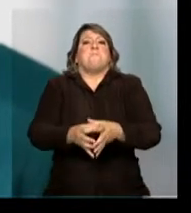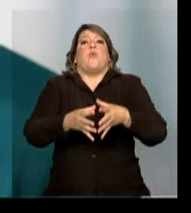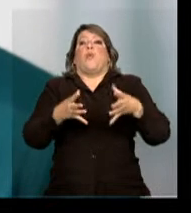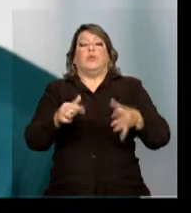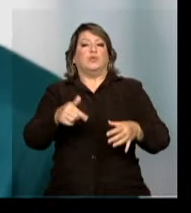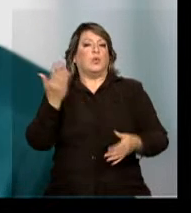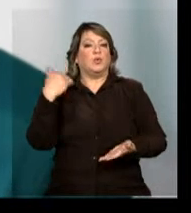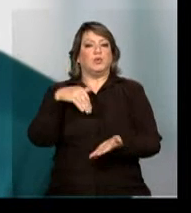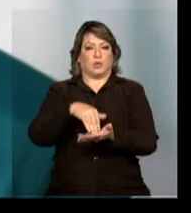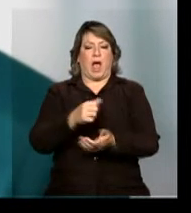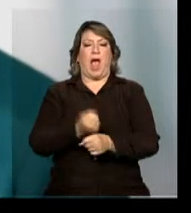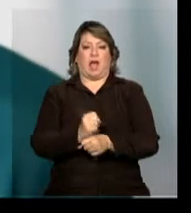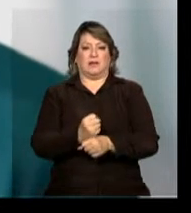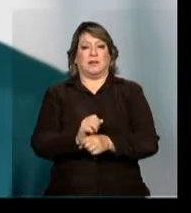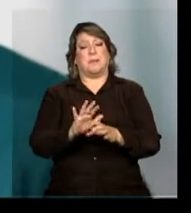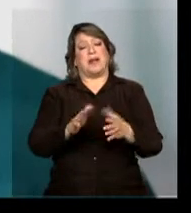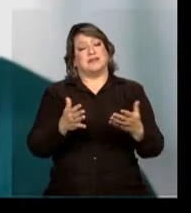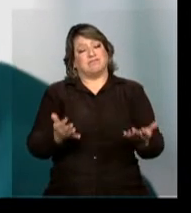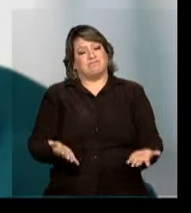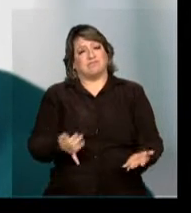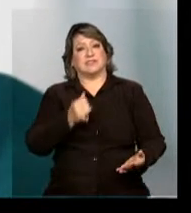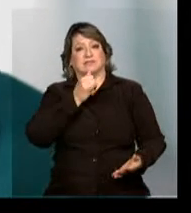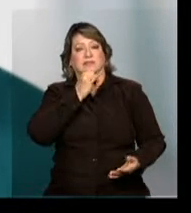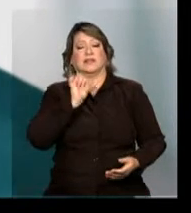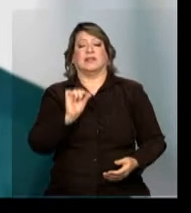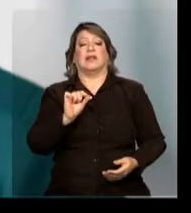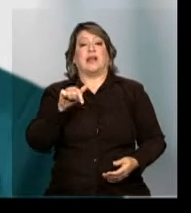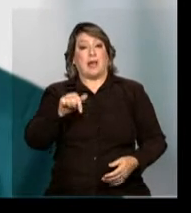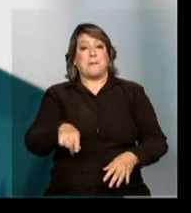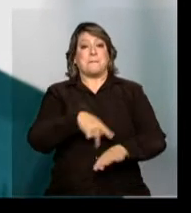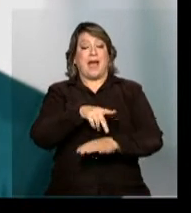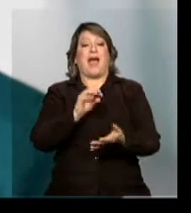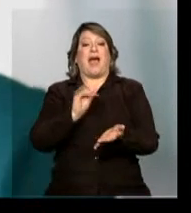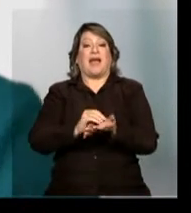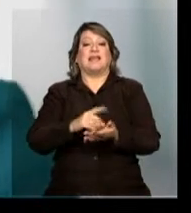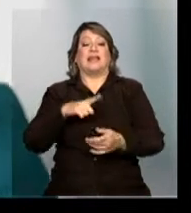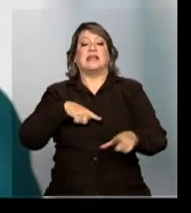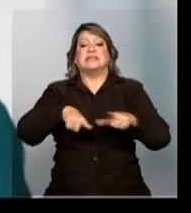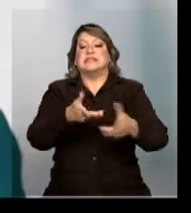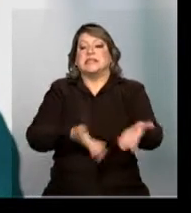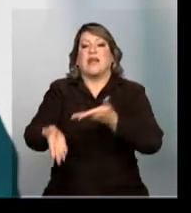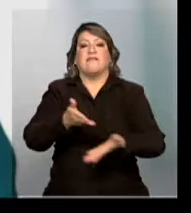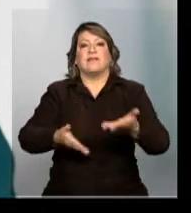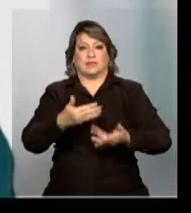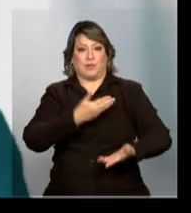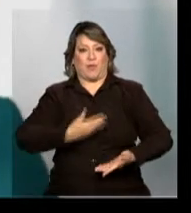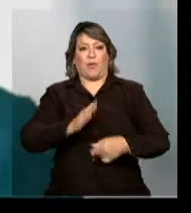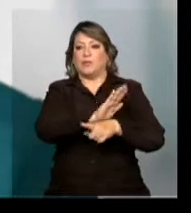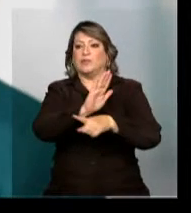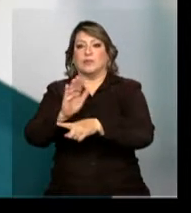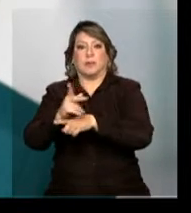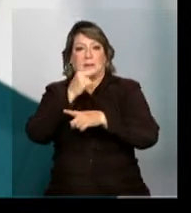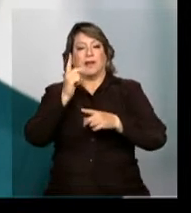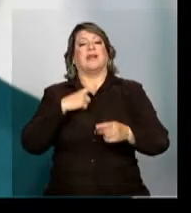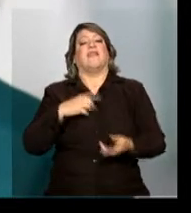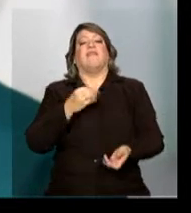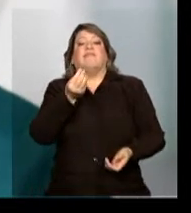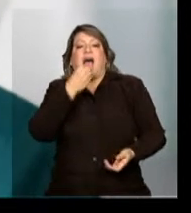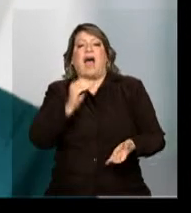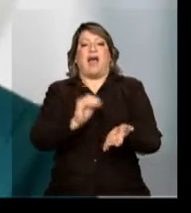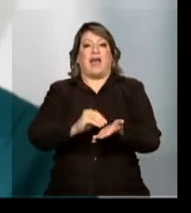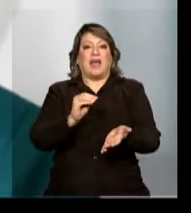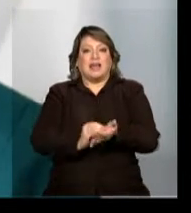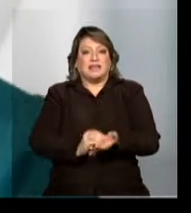anos infelizmente ainda somos um país com serviços públicos de baixa qualidade estamos aprofundando